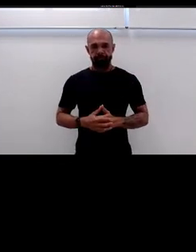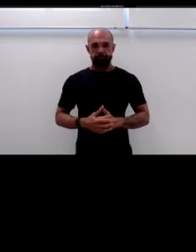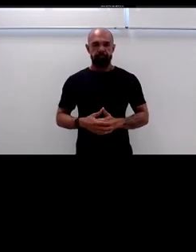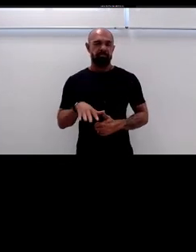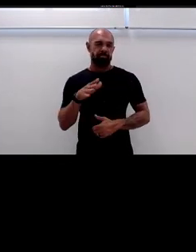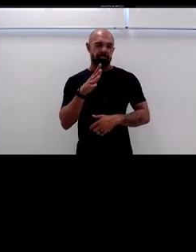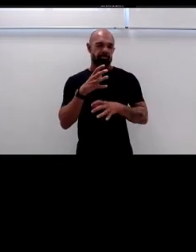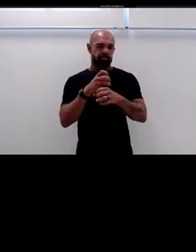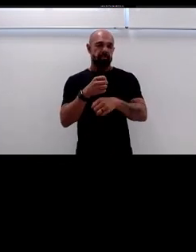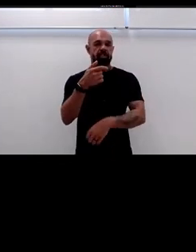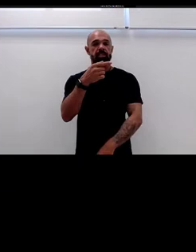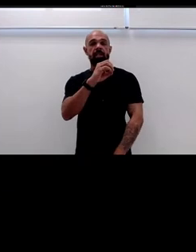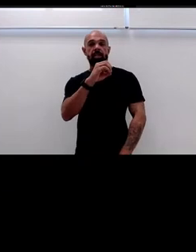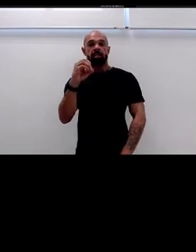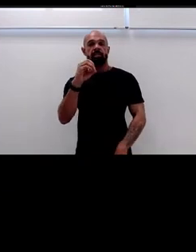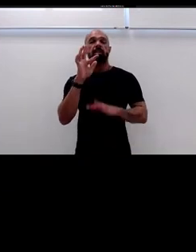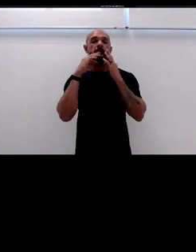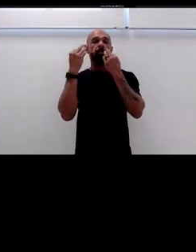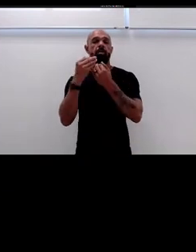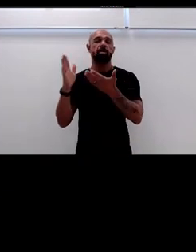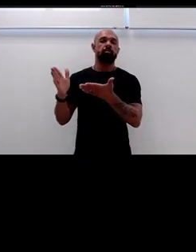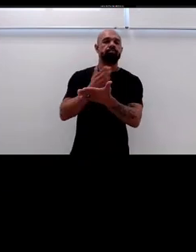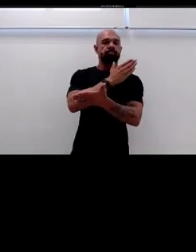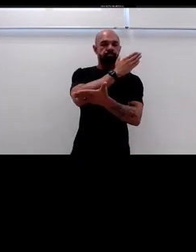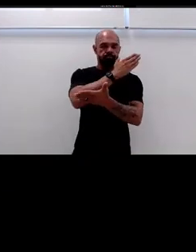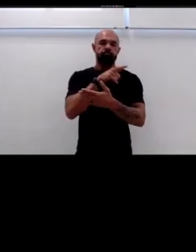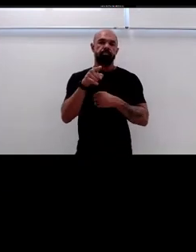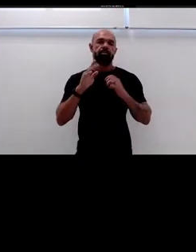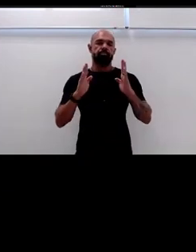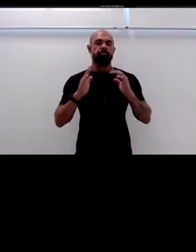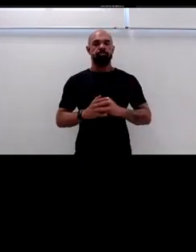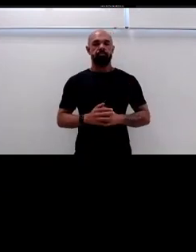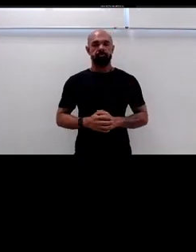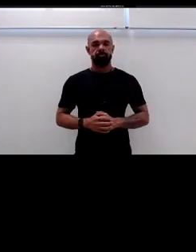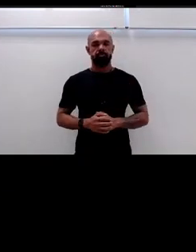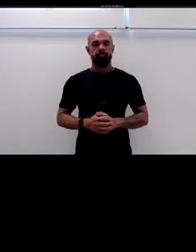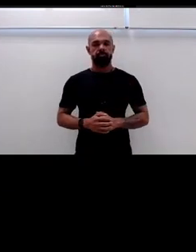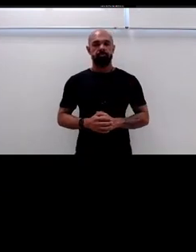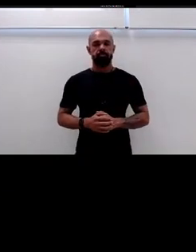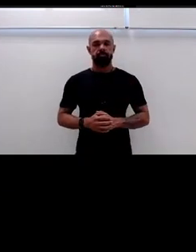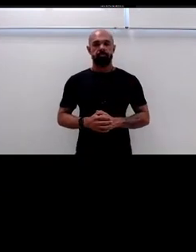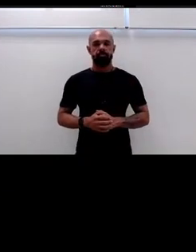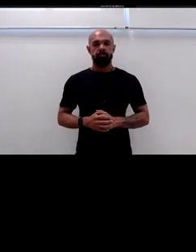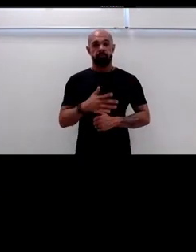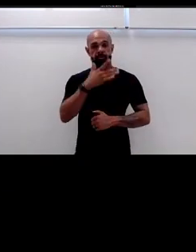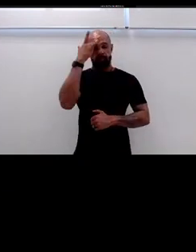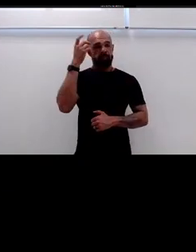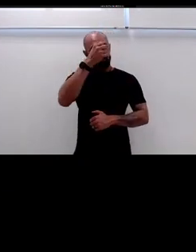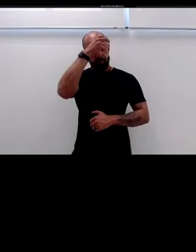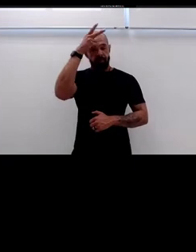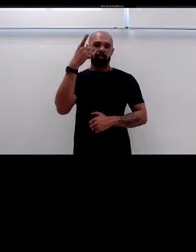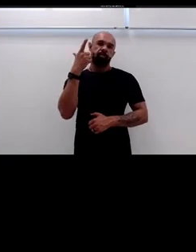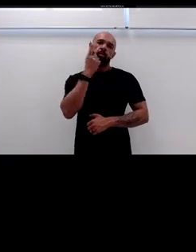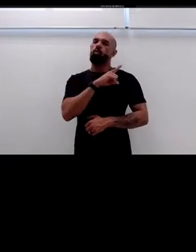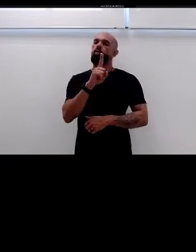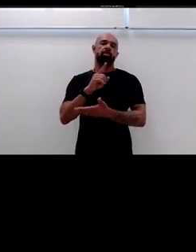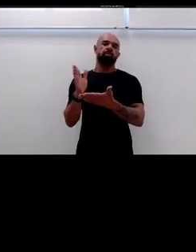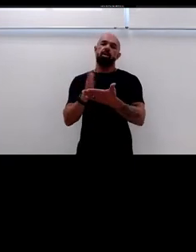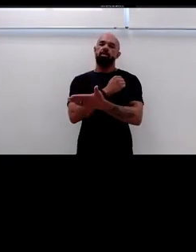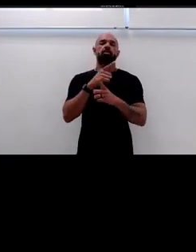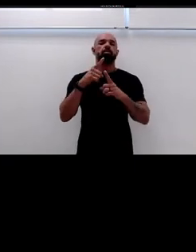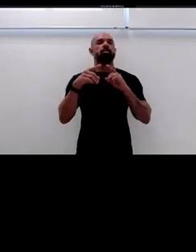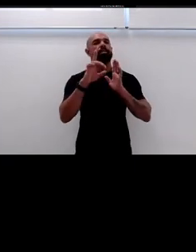famílias foram removidas nesse período. Pessoas que a prefeitura não conseguiu retirar por decreto,